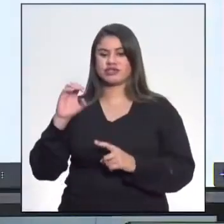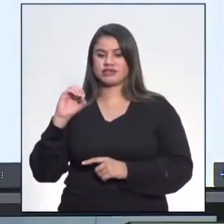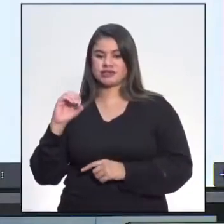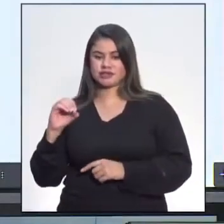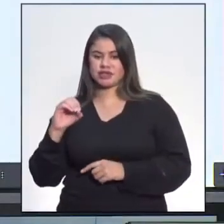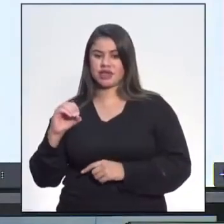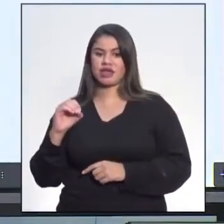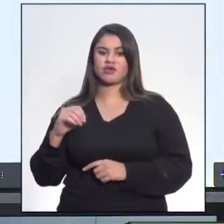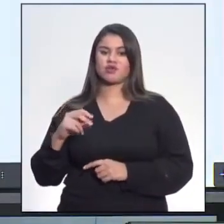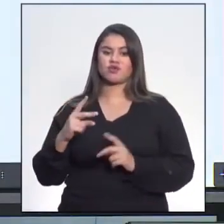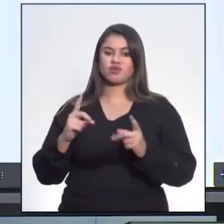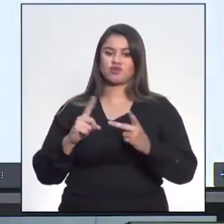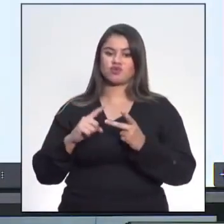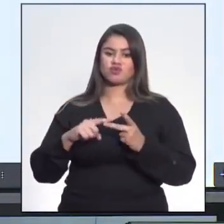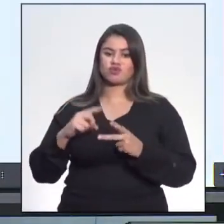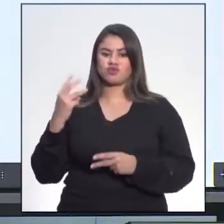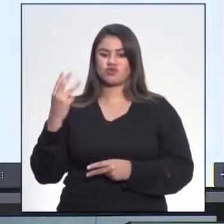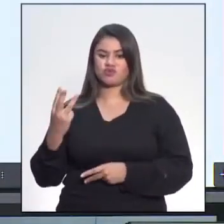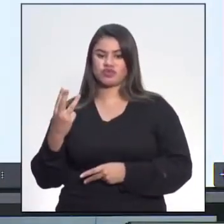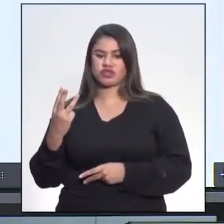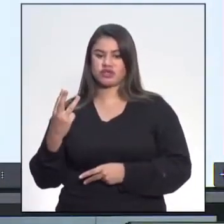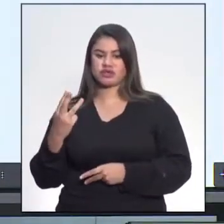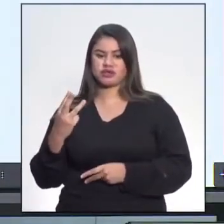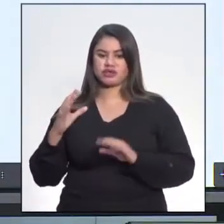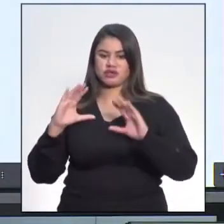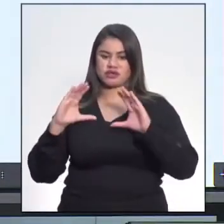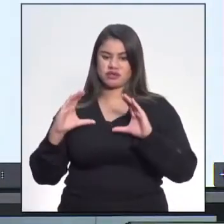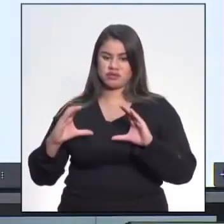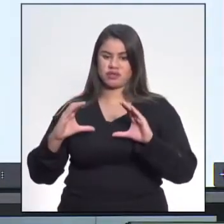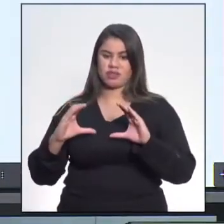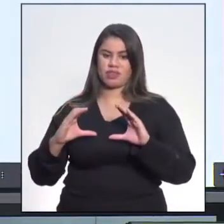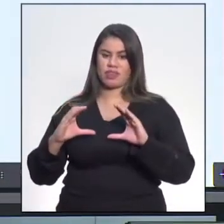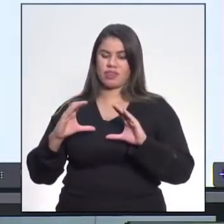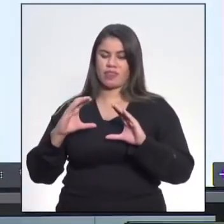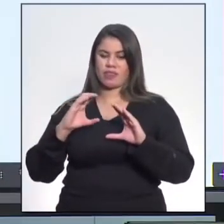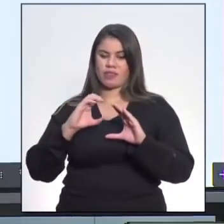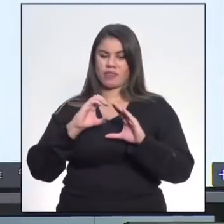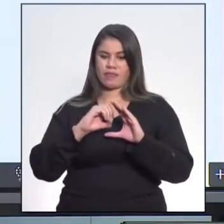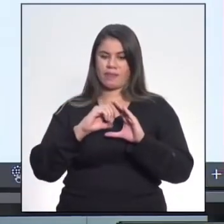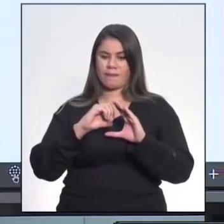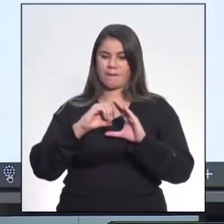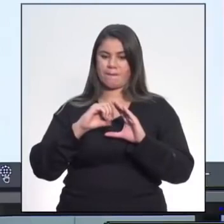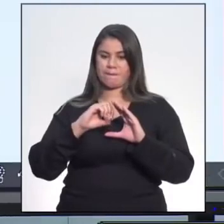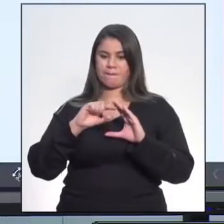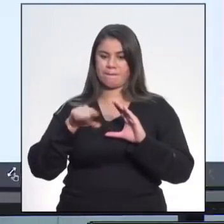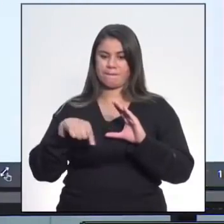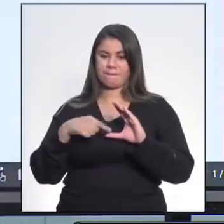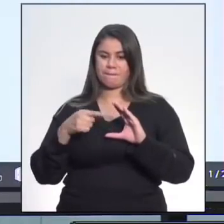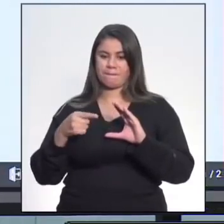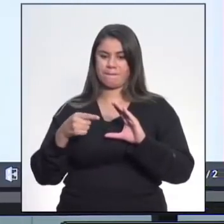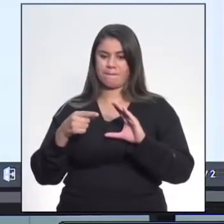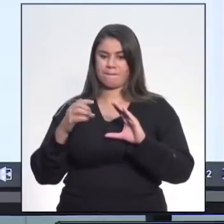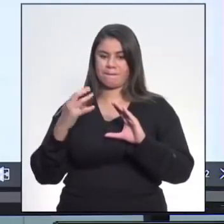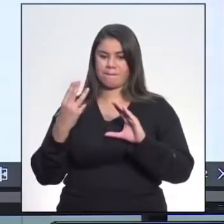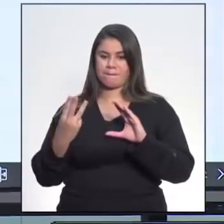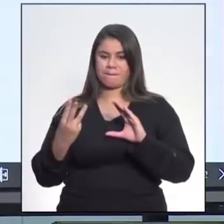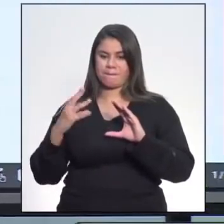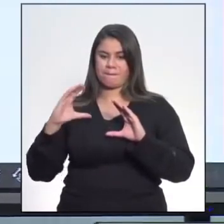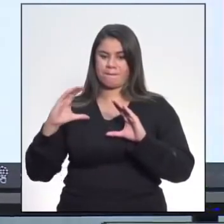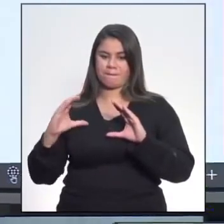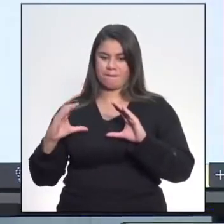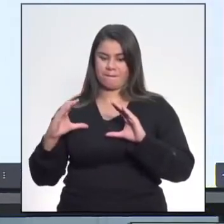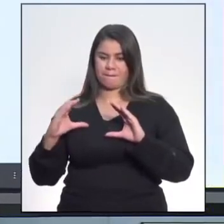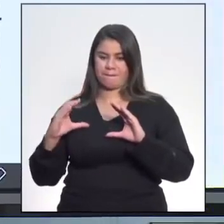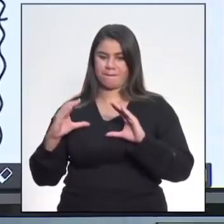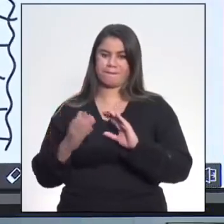ser o 3. Então, vai ficar, abre parênteses, 0, vírgula, 3. Fecha